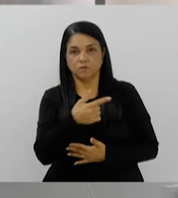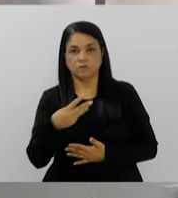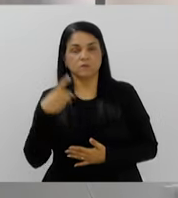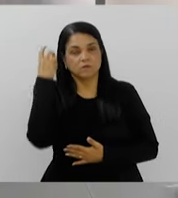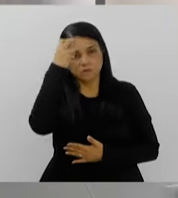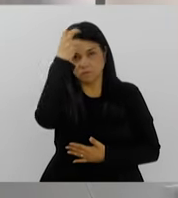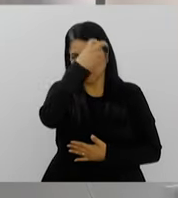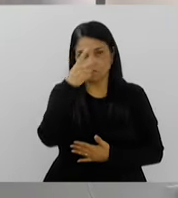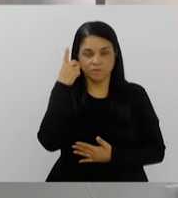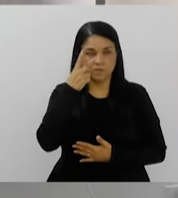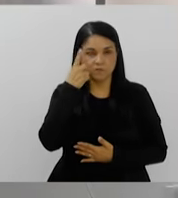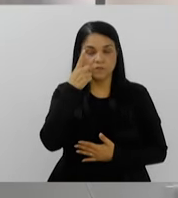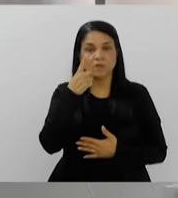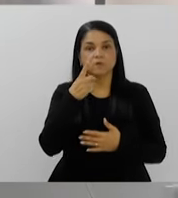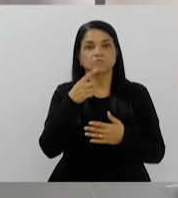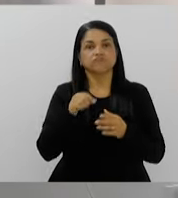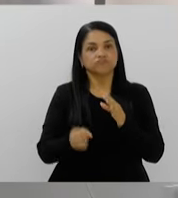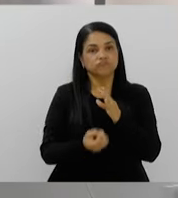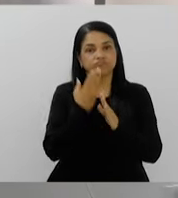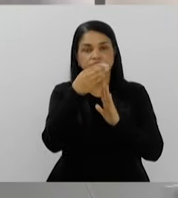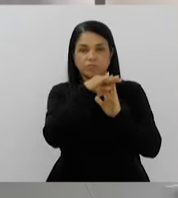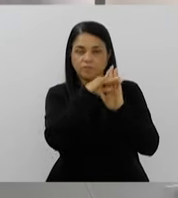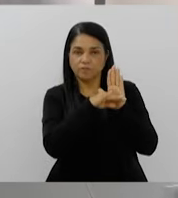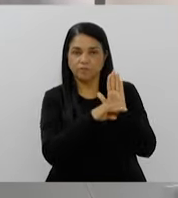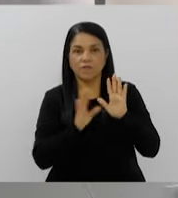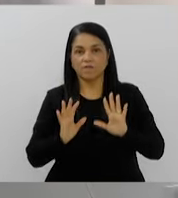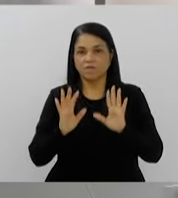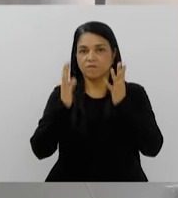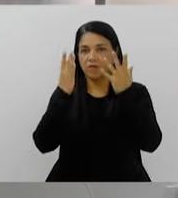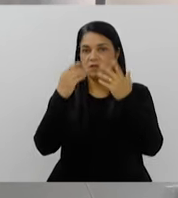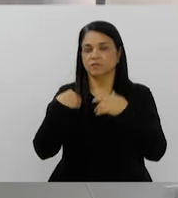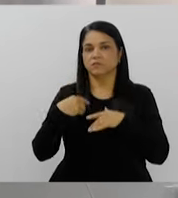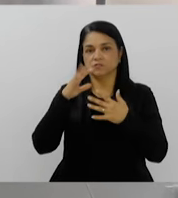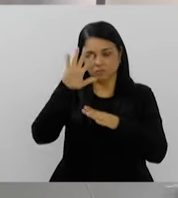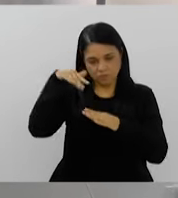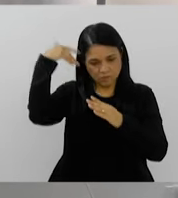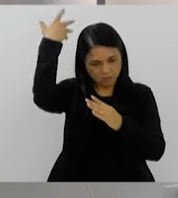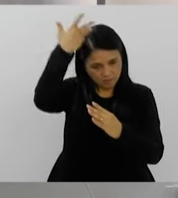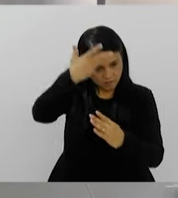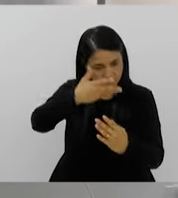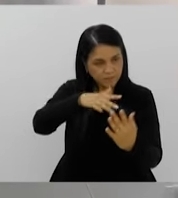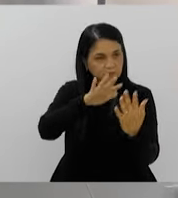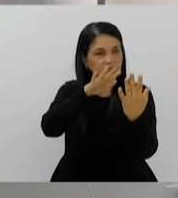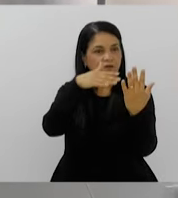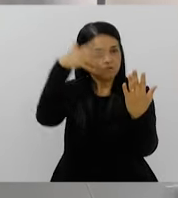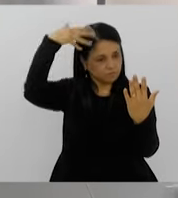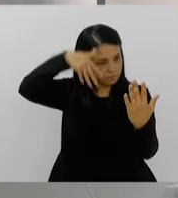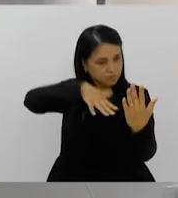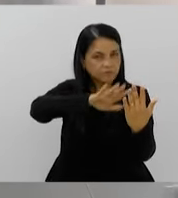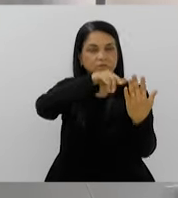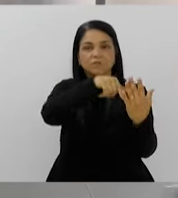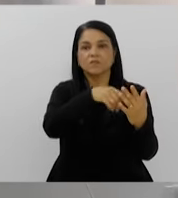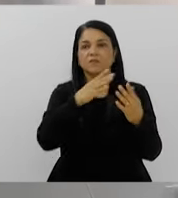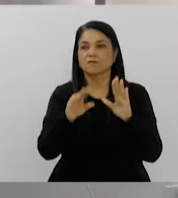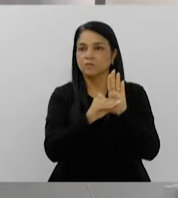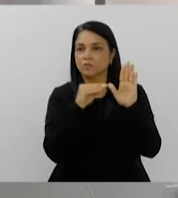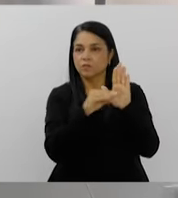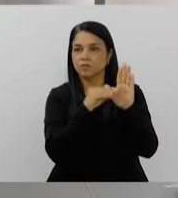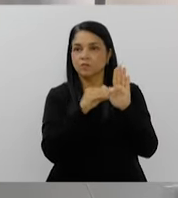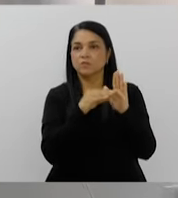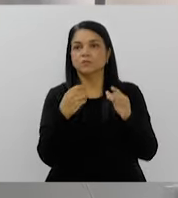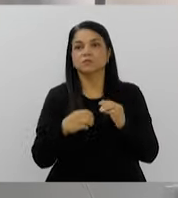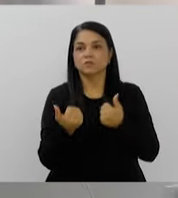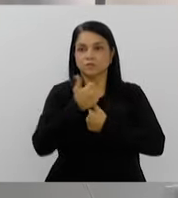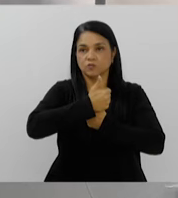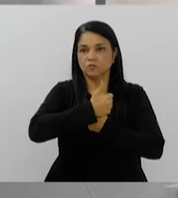Verônica Lima, que institui o programa de fomento à festa presente de Iemanjá. Parecia pela constitucionalidade com emendas, concluindo por